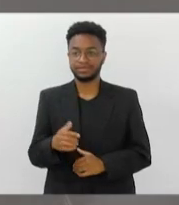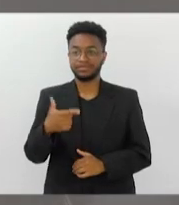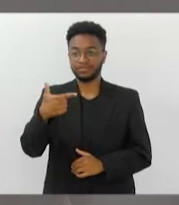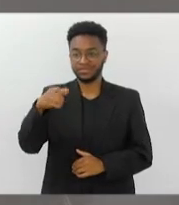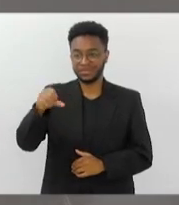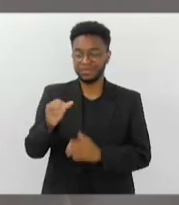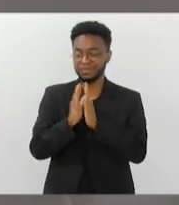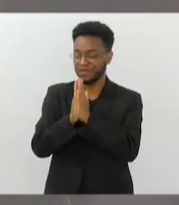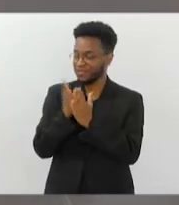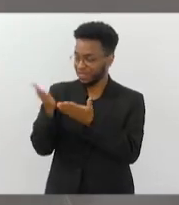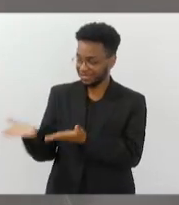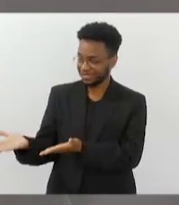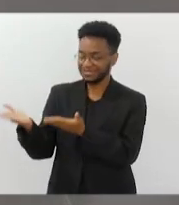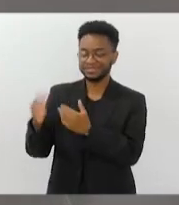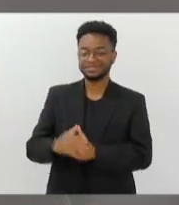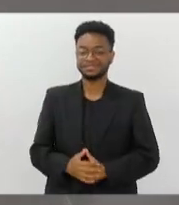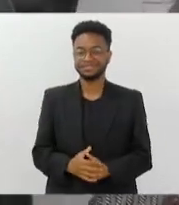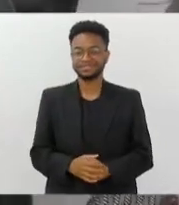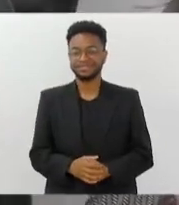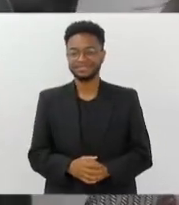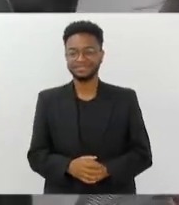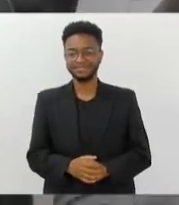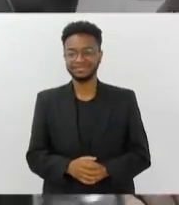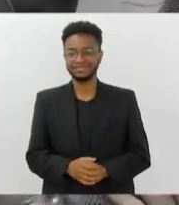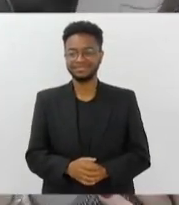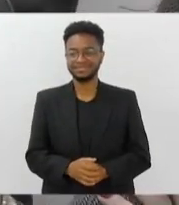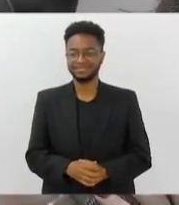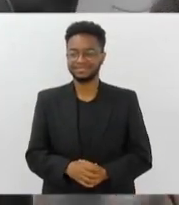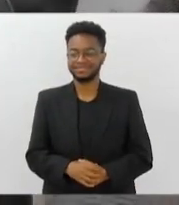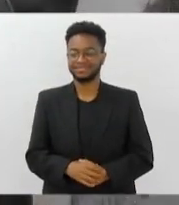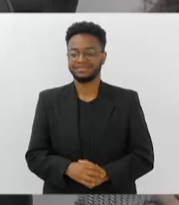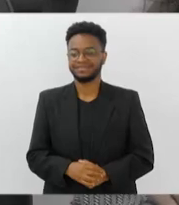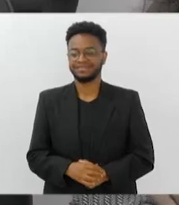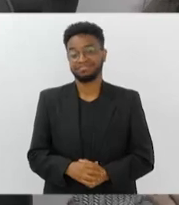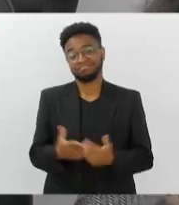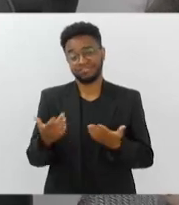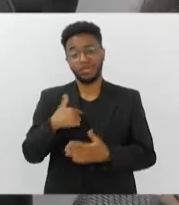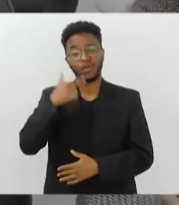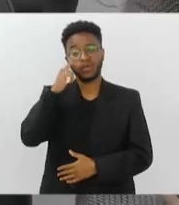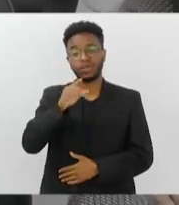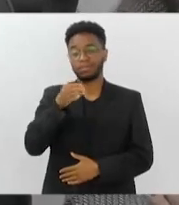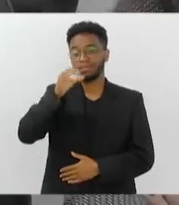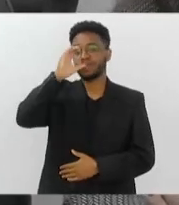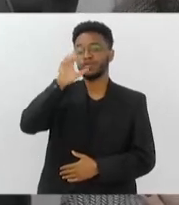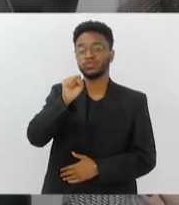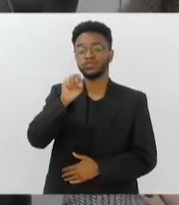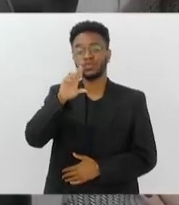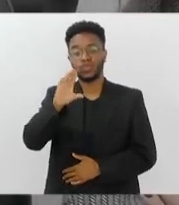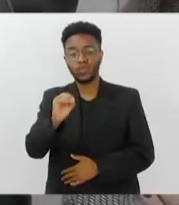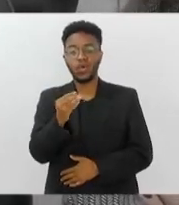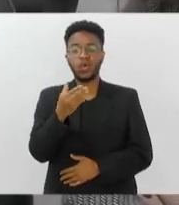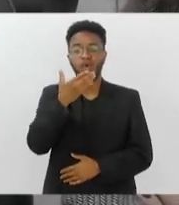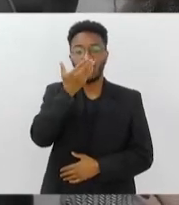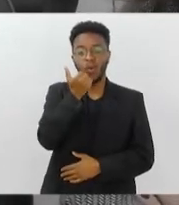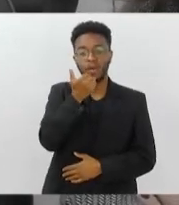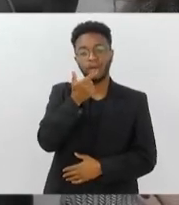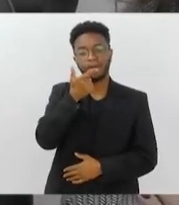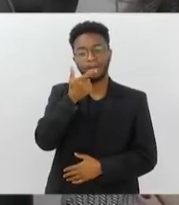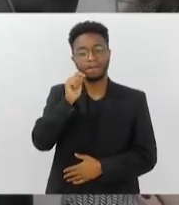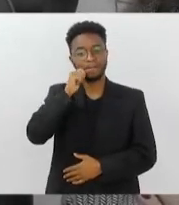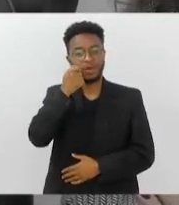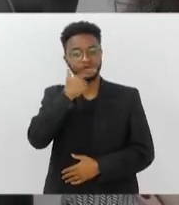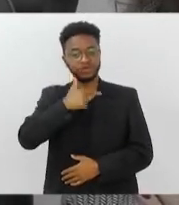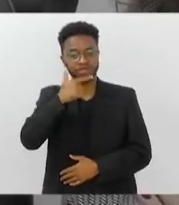29, por favor, deputado. Ele está no 29? Aí eu consigo beber meu suco, comer meu pão de